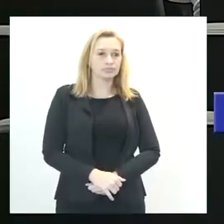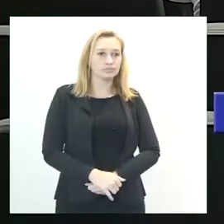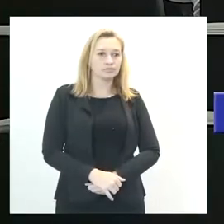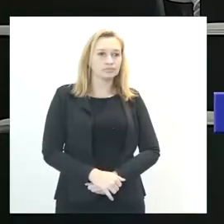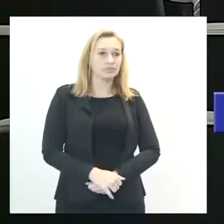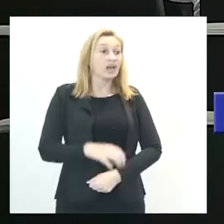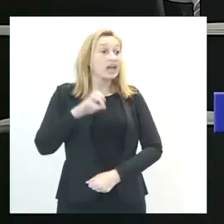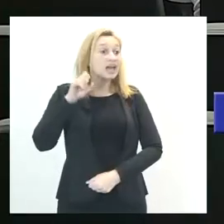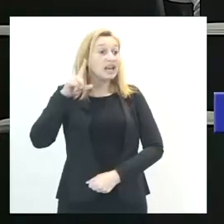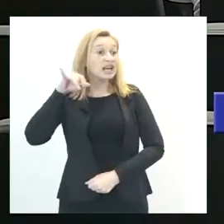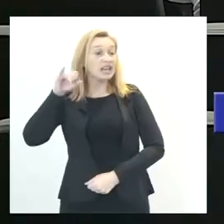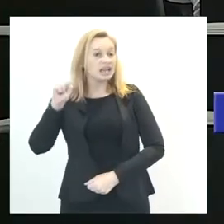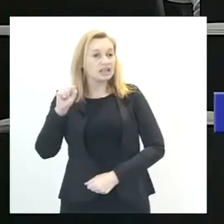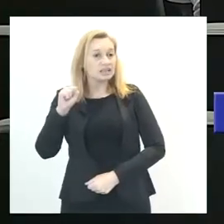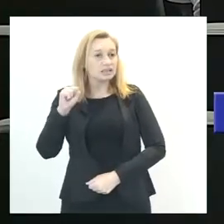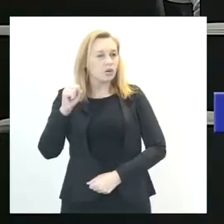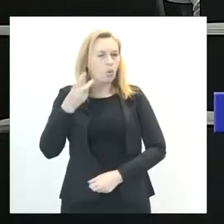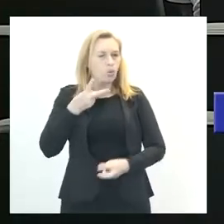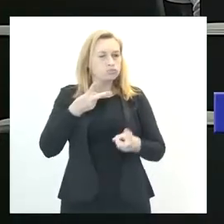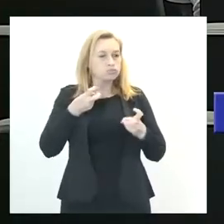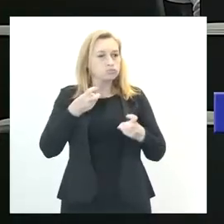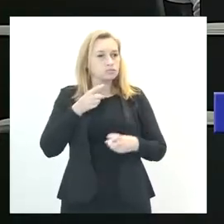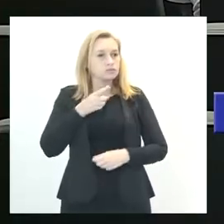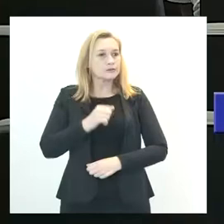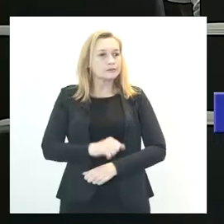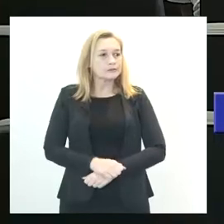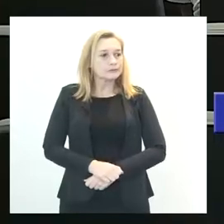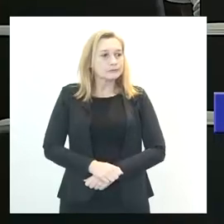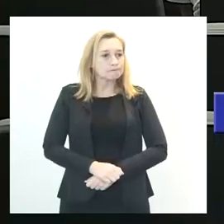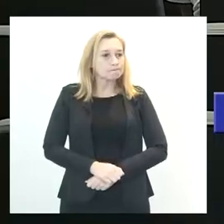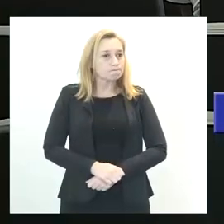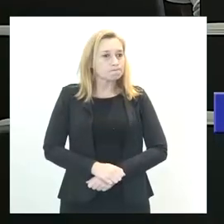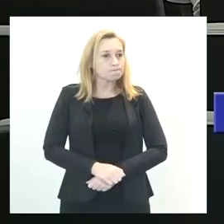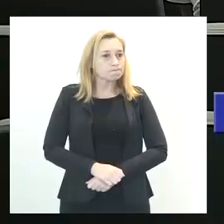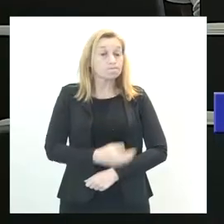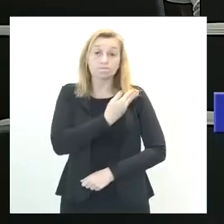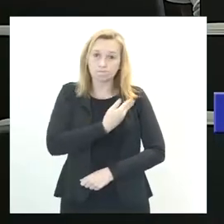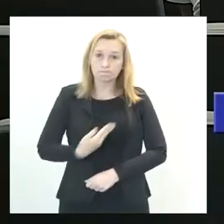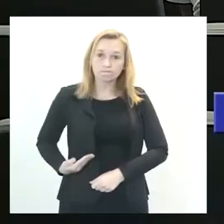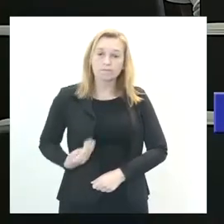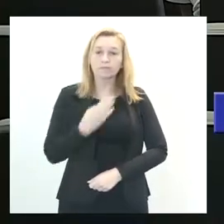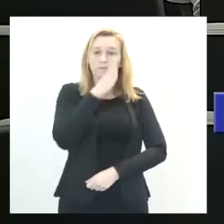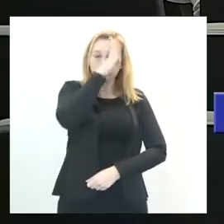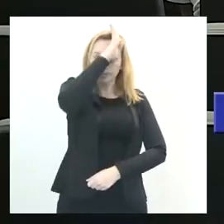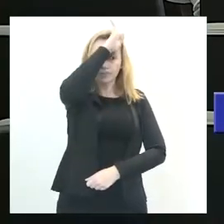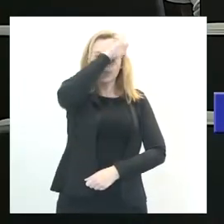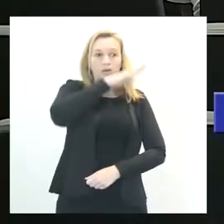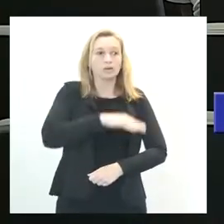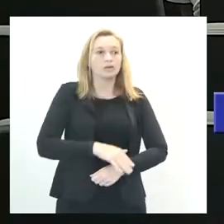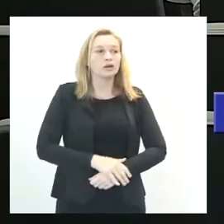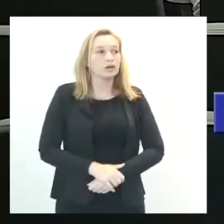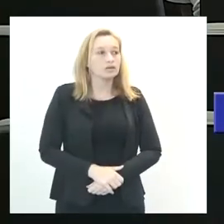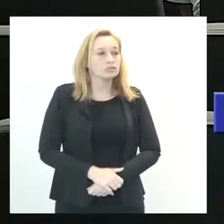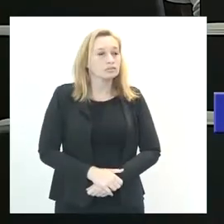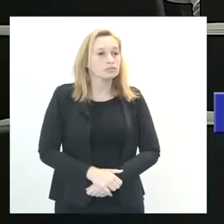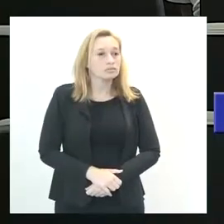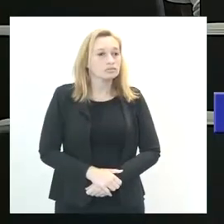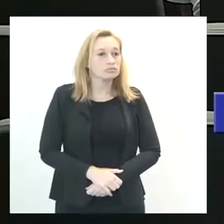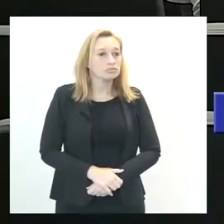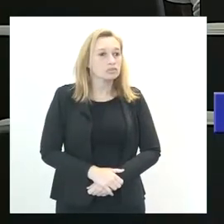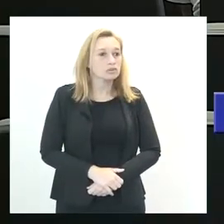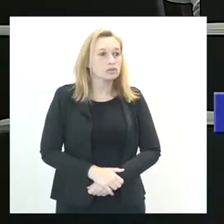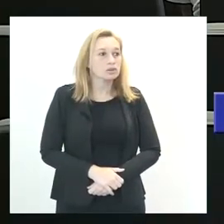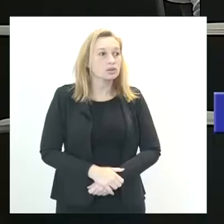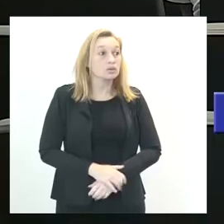Elias só fazer uma pequena observação o governo bolsonaro e não